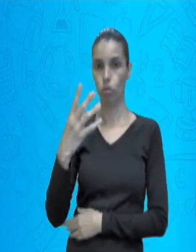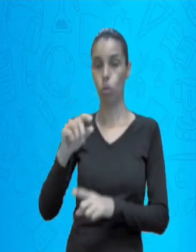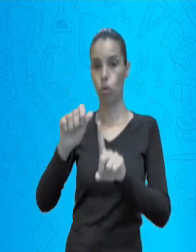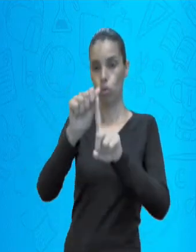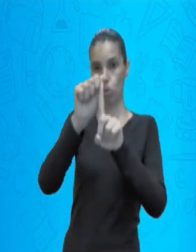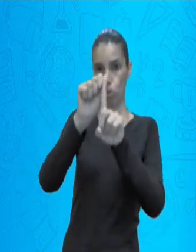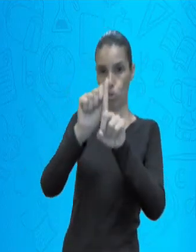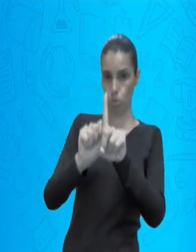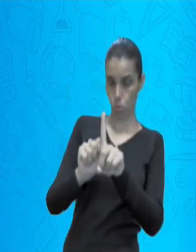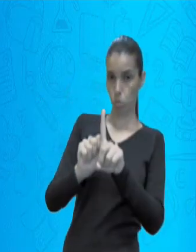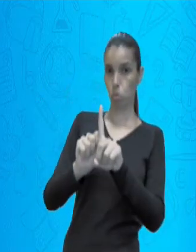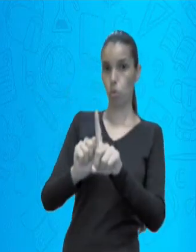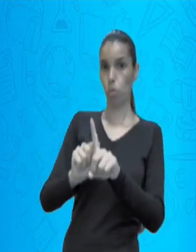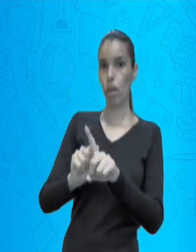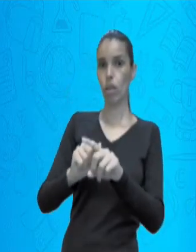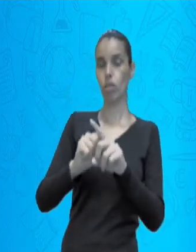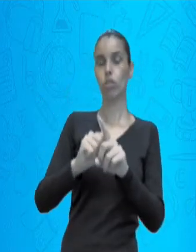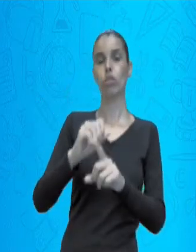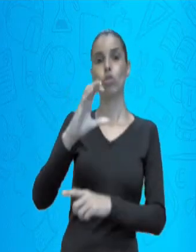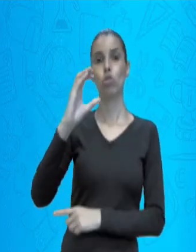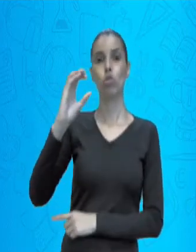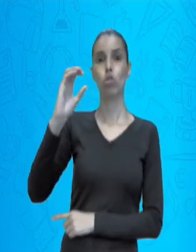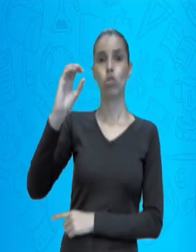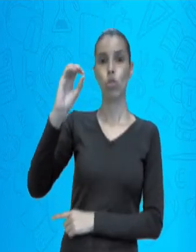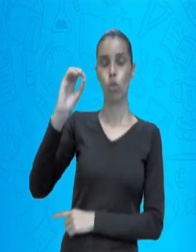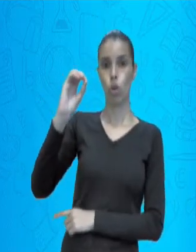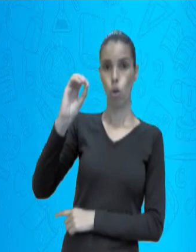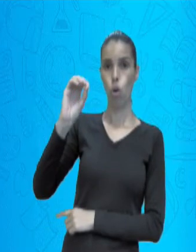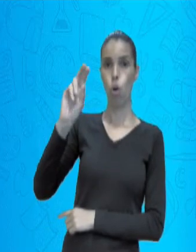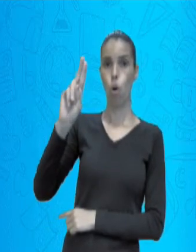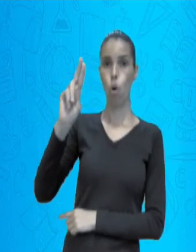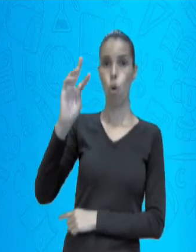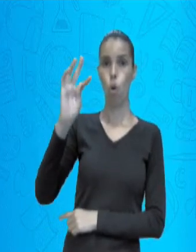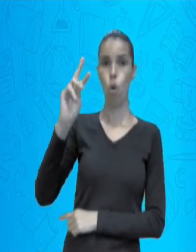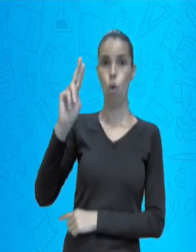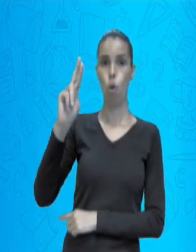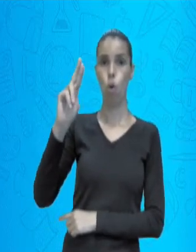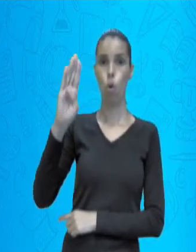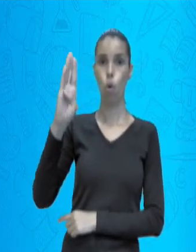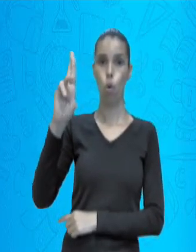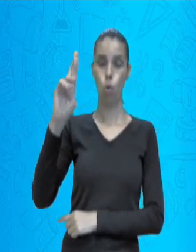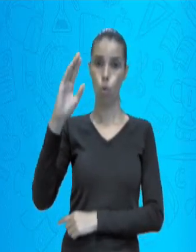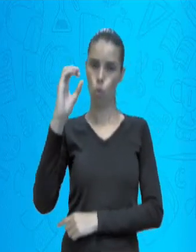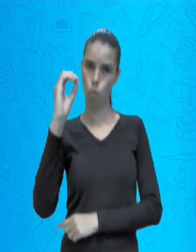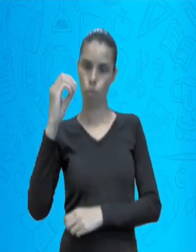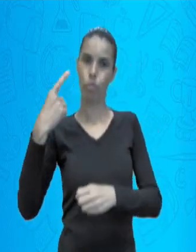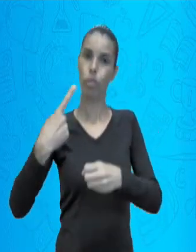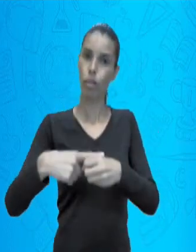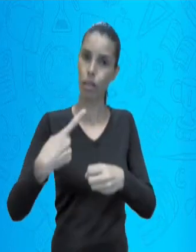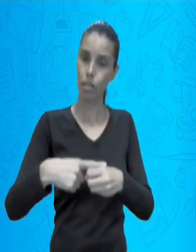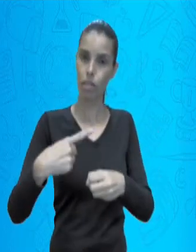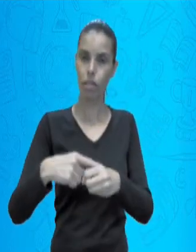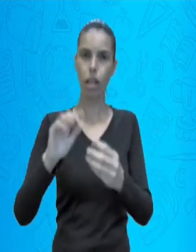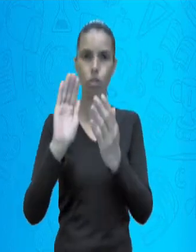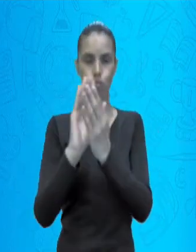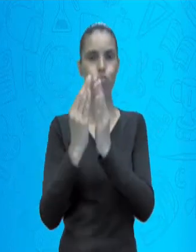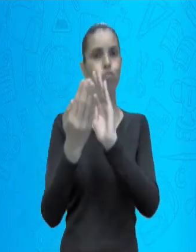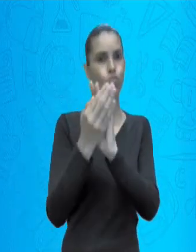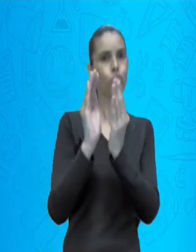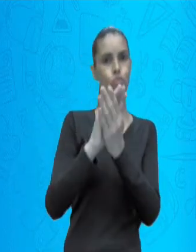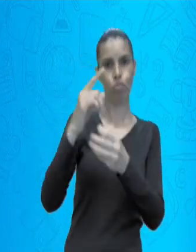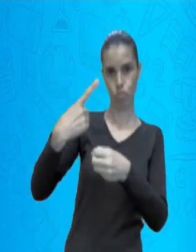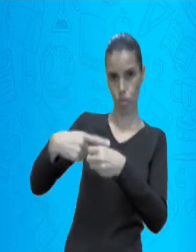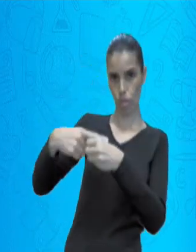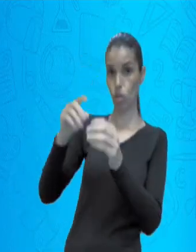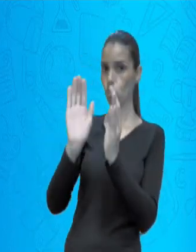1932, numa família pobre lá na cidade de Caratinga. Caratinga fica em